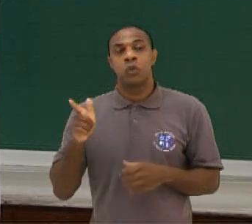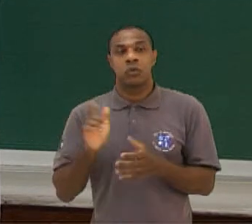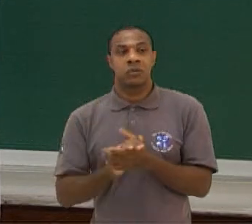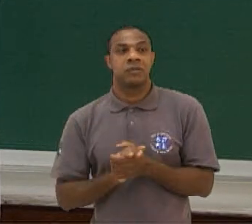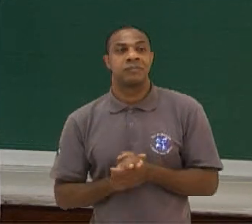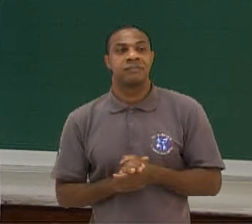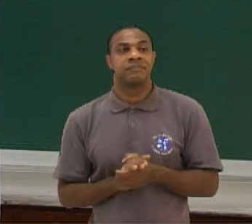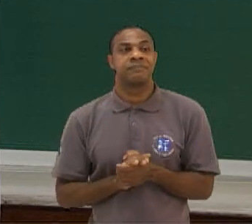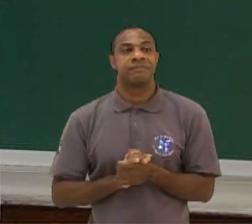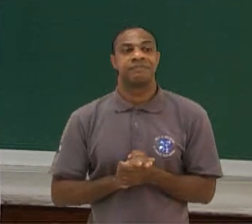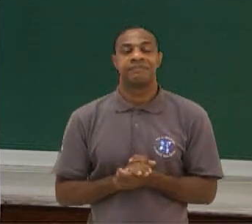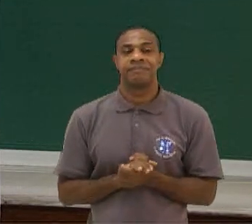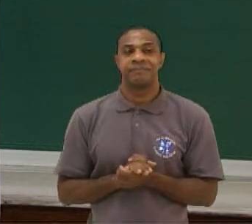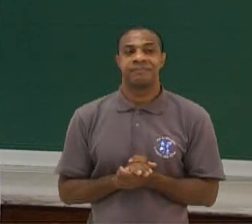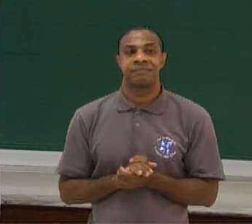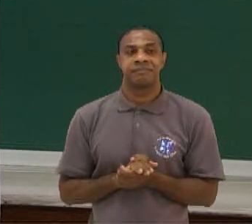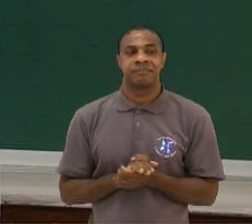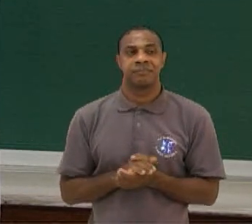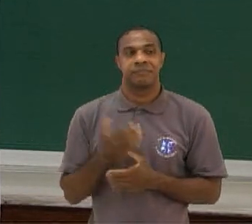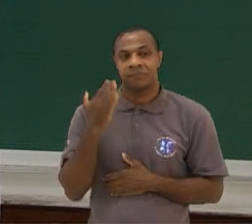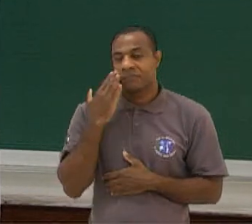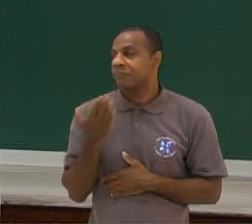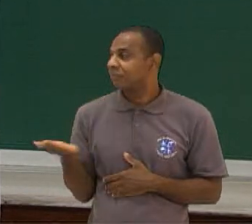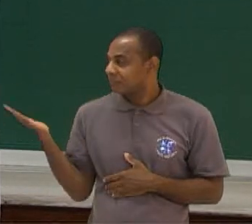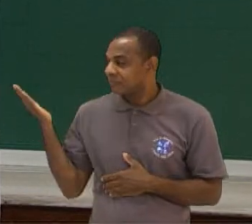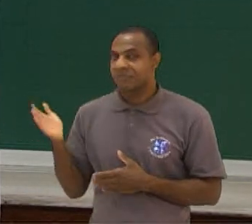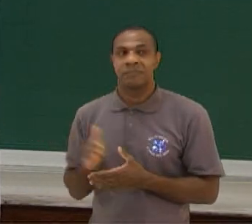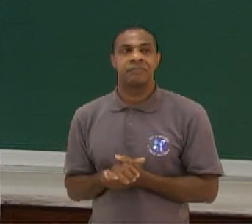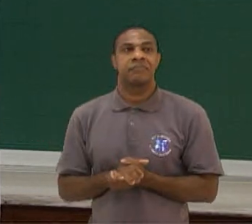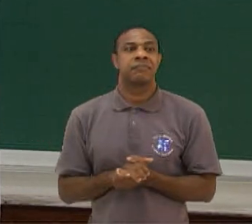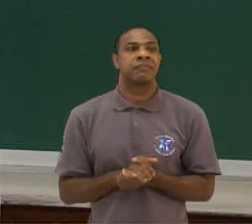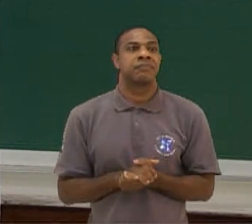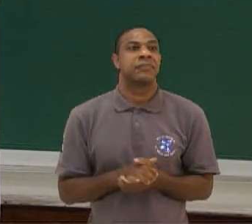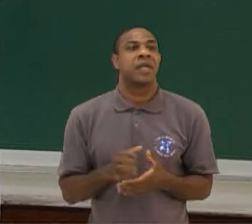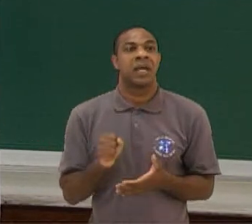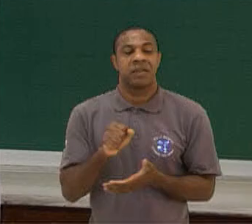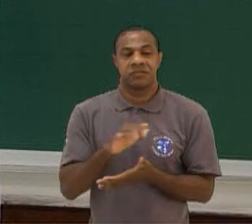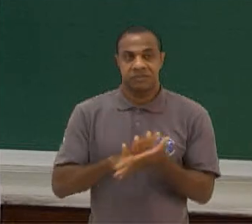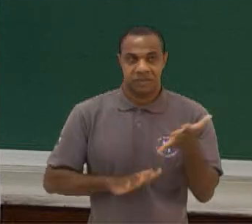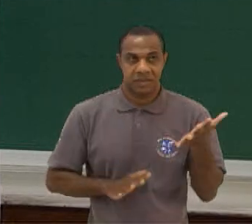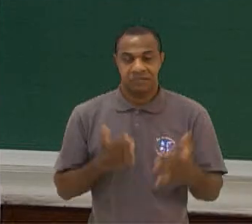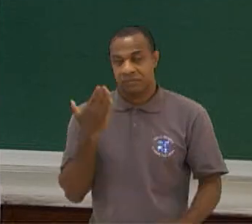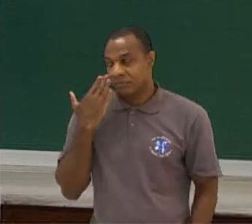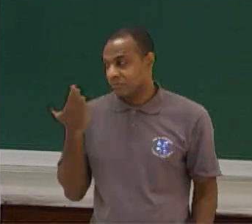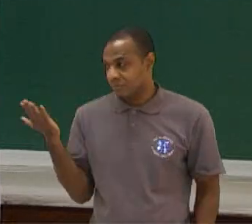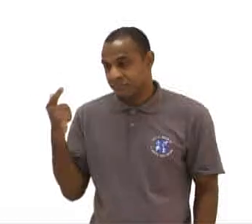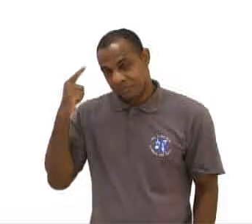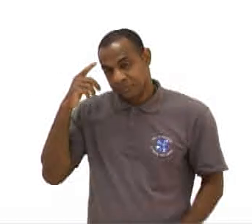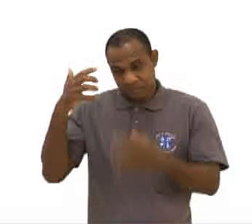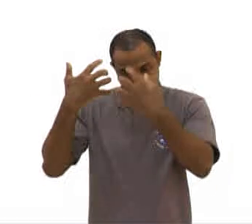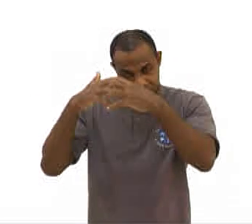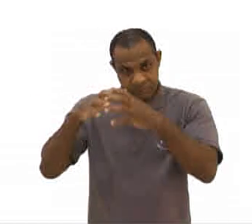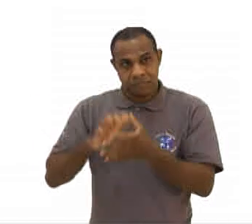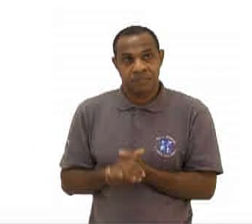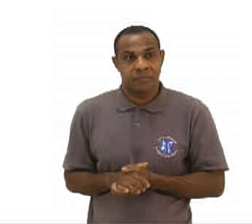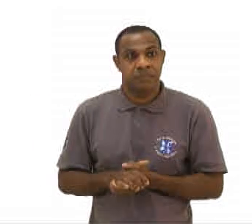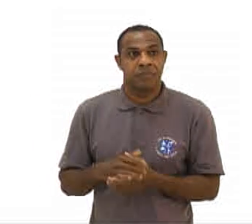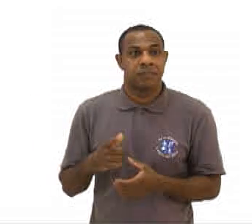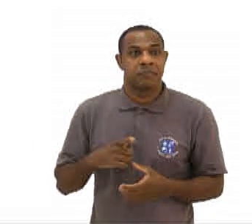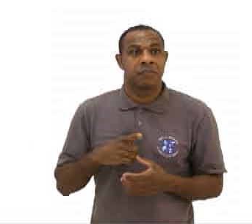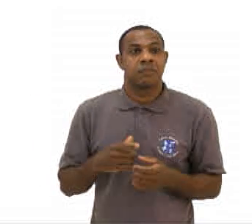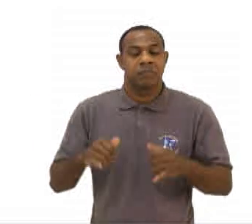e abomaso. Beleza? Então, vamos prosseguir agora com um exercício para a gente refletir um pouquinho. Em uma